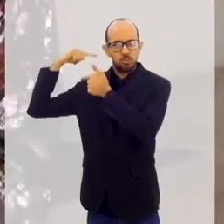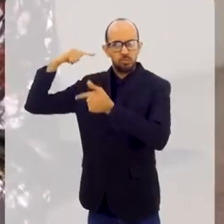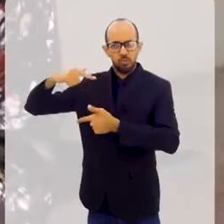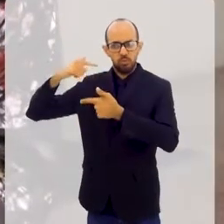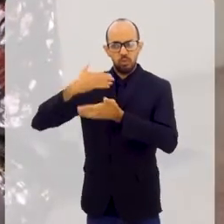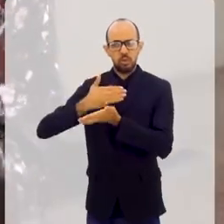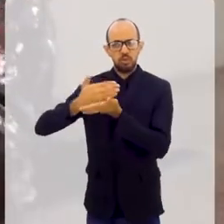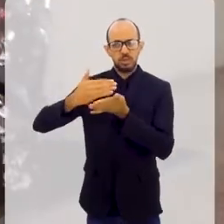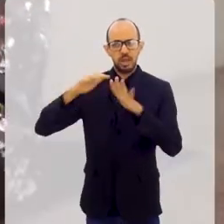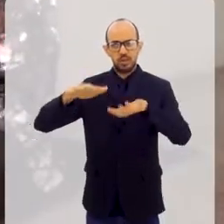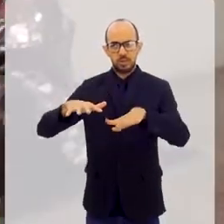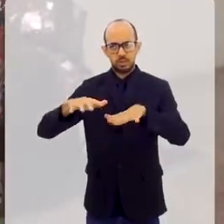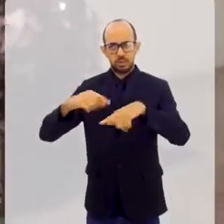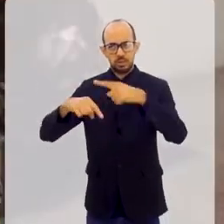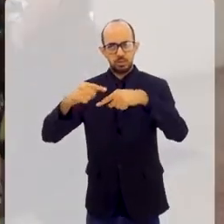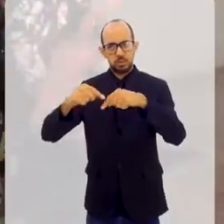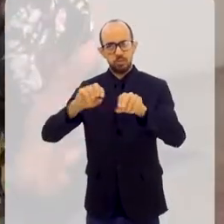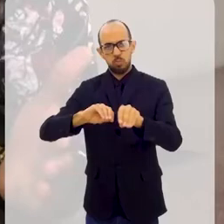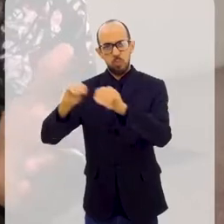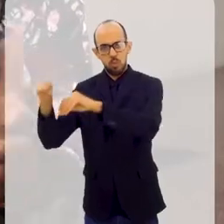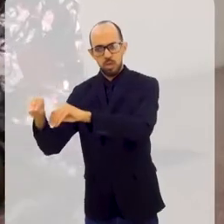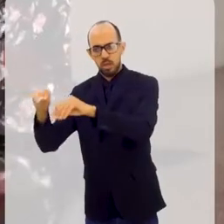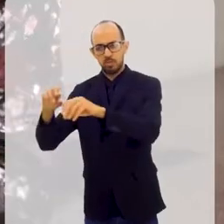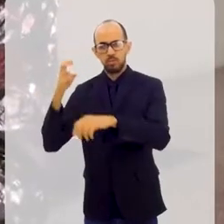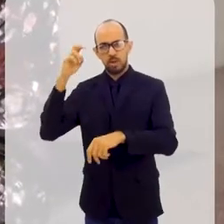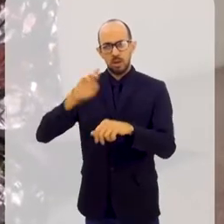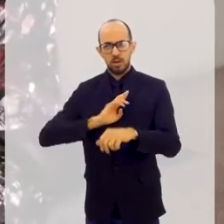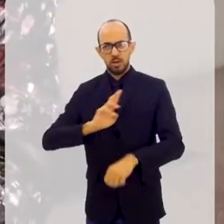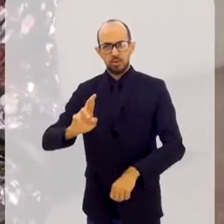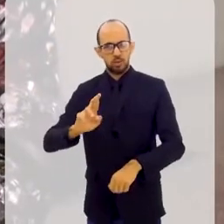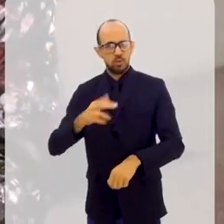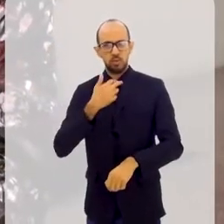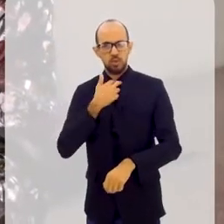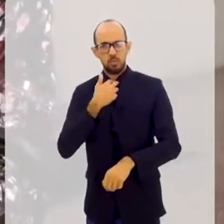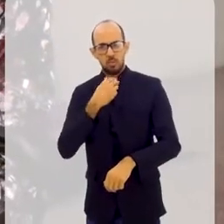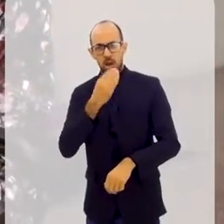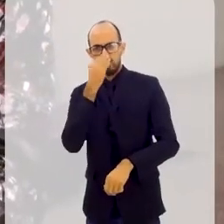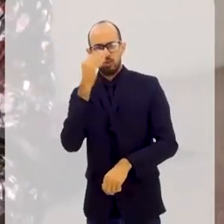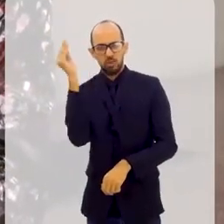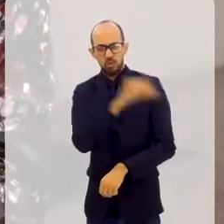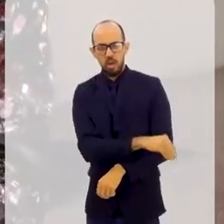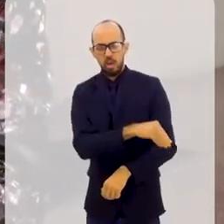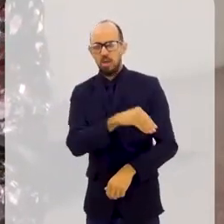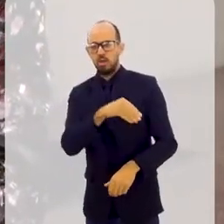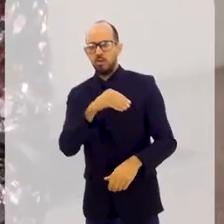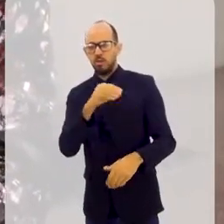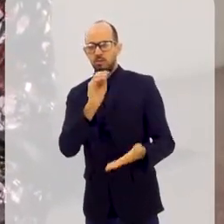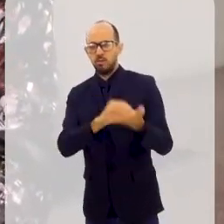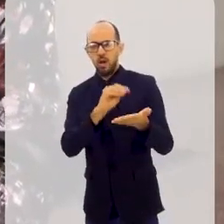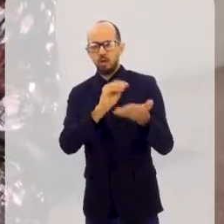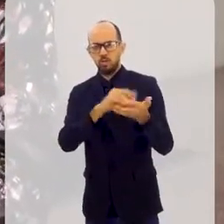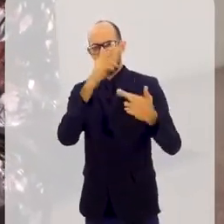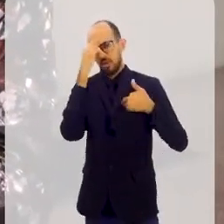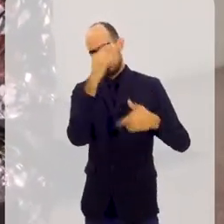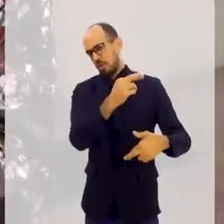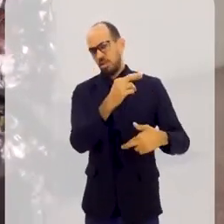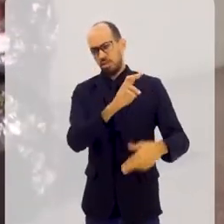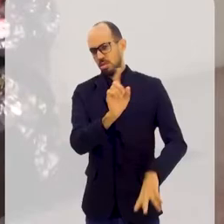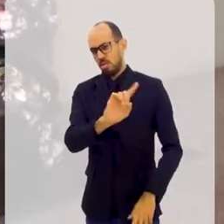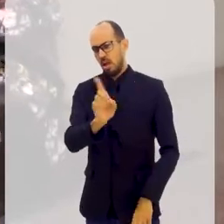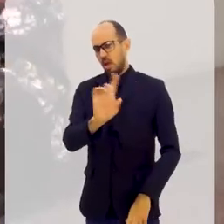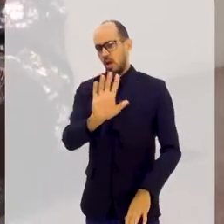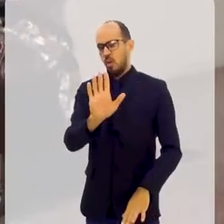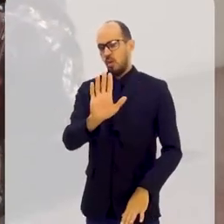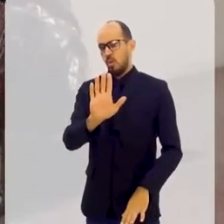iniciando essa forma depois migrando por trás eu não posso desrespeitar a realidade do outro e Eu